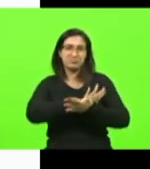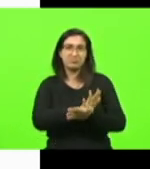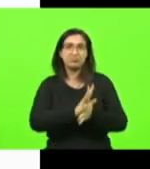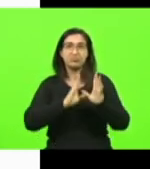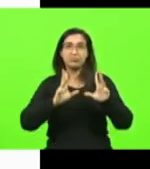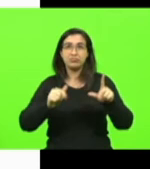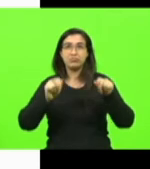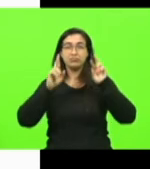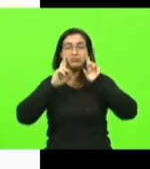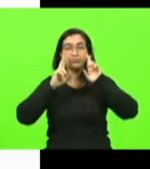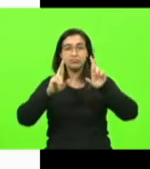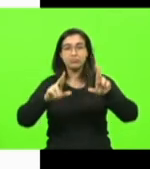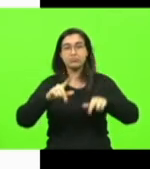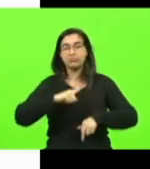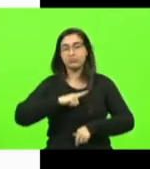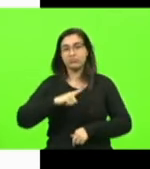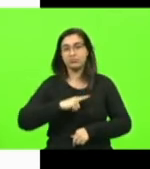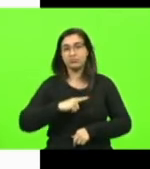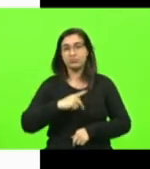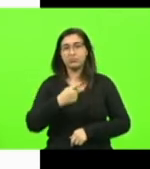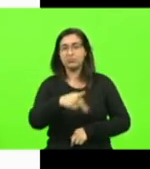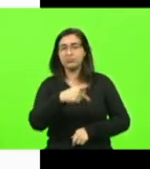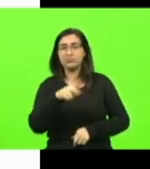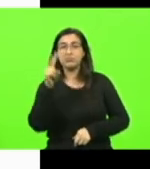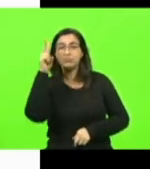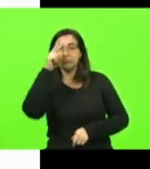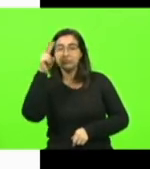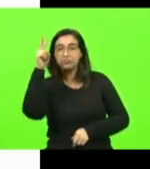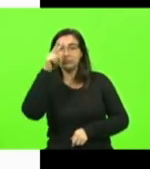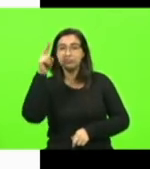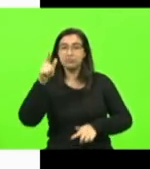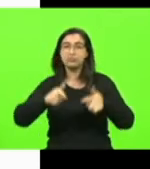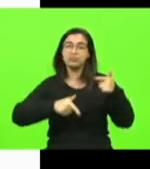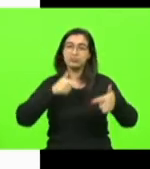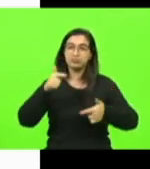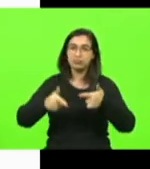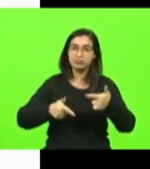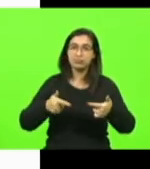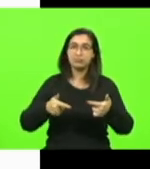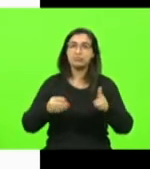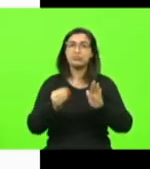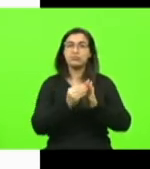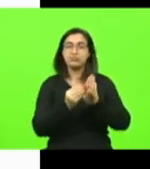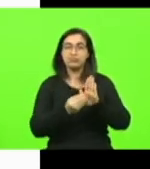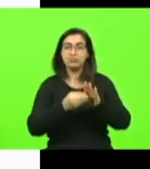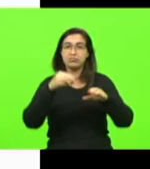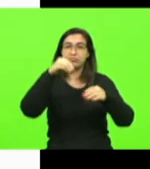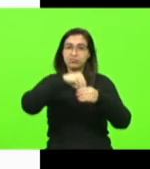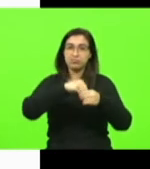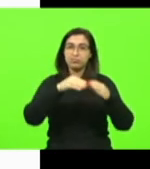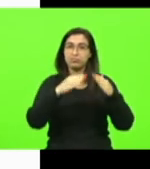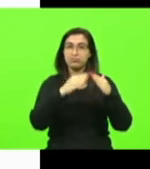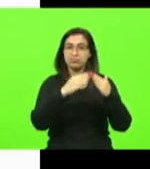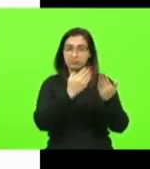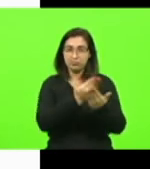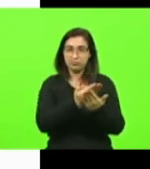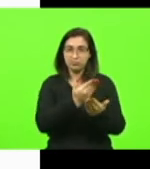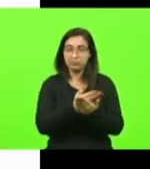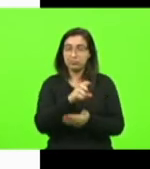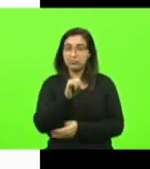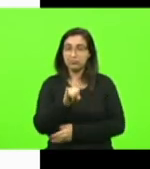de repente, não adianta o professor de história trabalhar esse conteúdo dentro da sua sala se